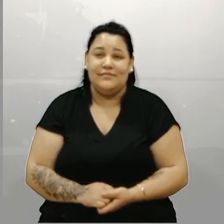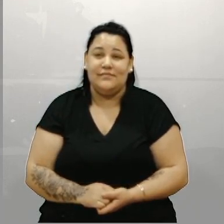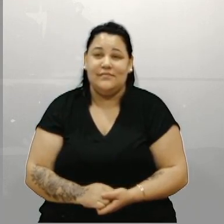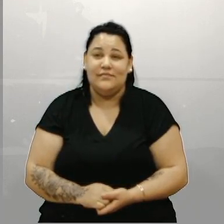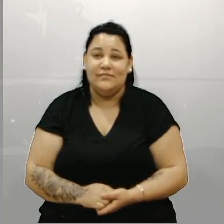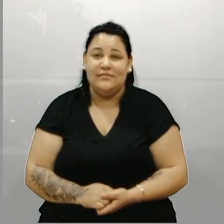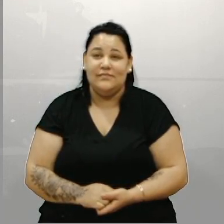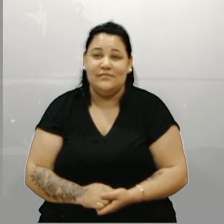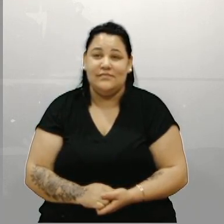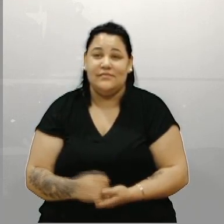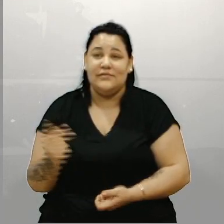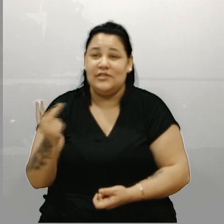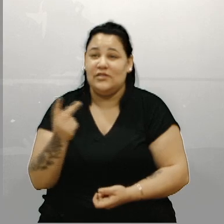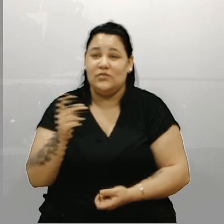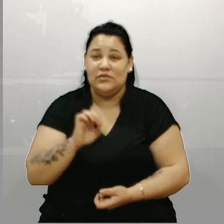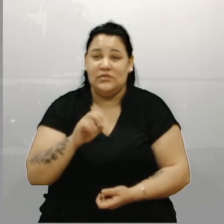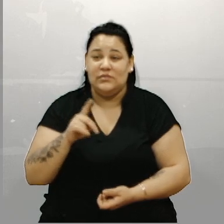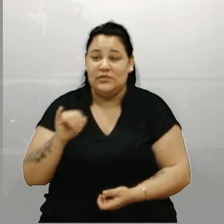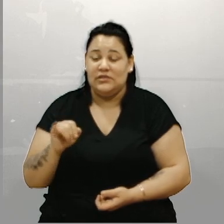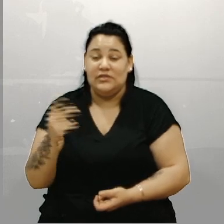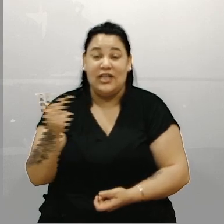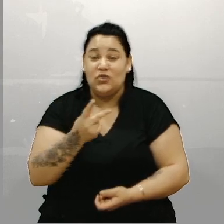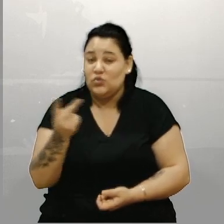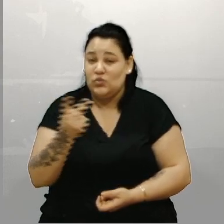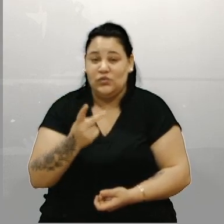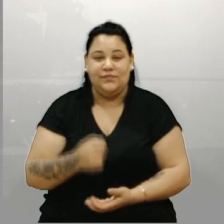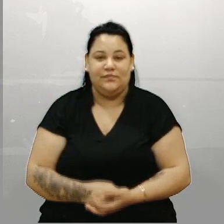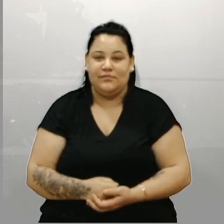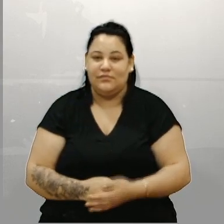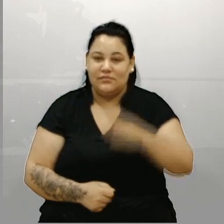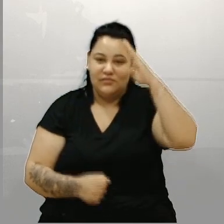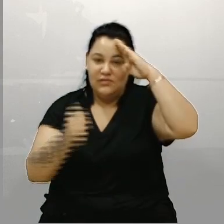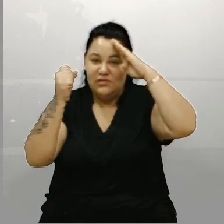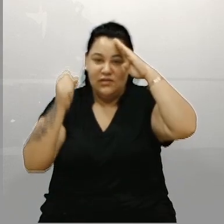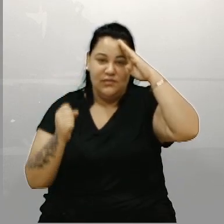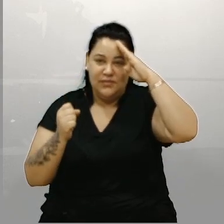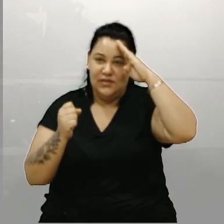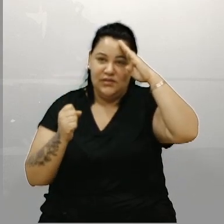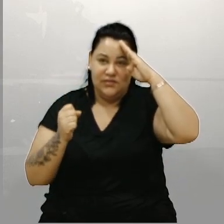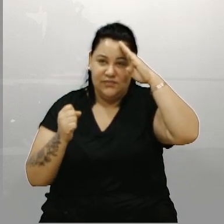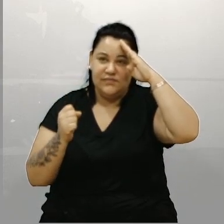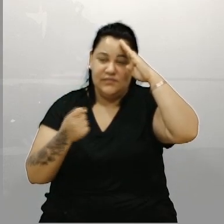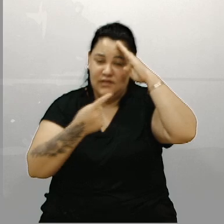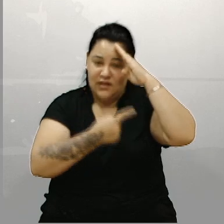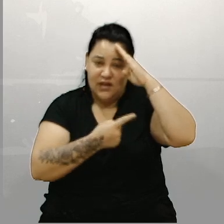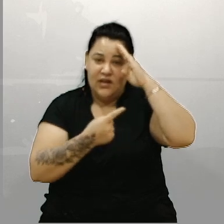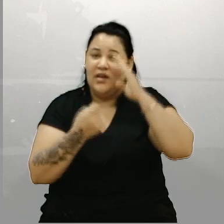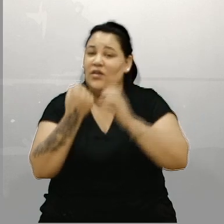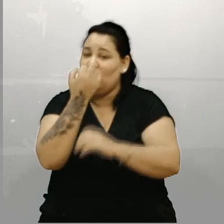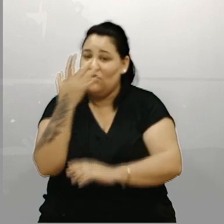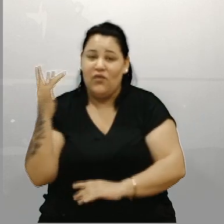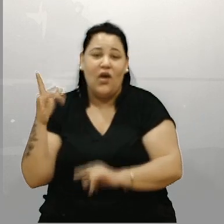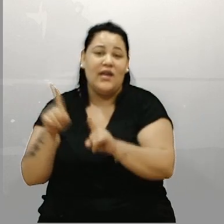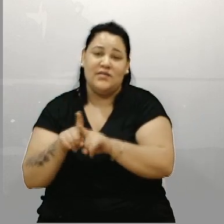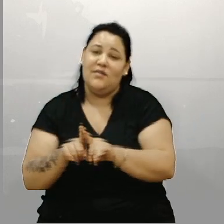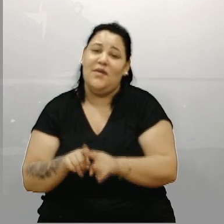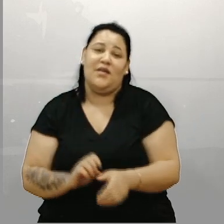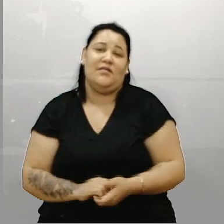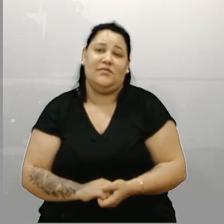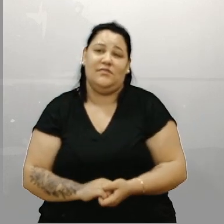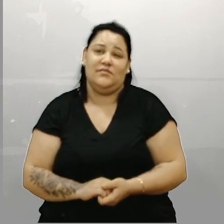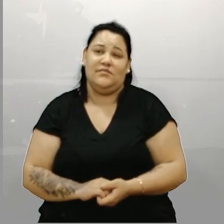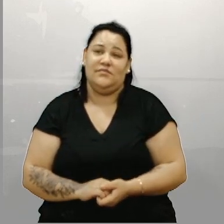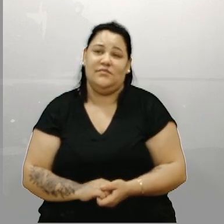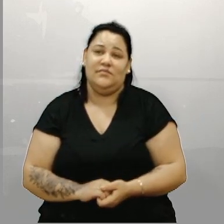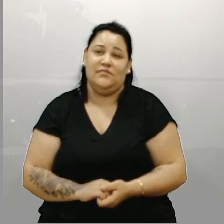Nas 2 EPI, EPI imigrante e EPI floresta, estão dessa forma. É uma situação bem